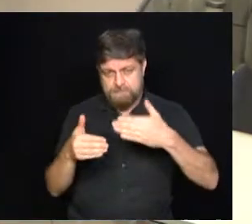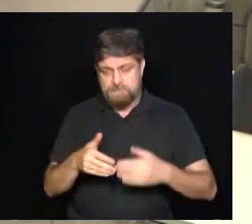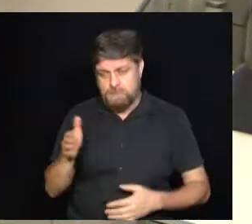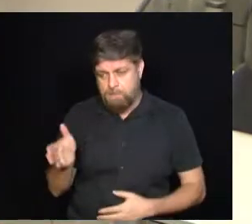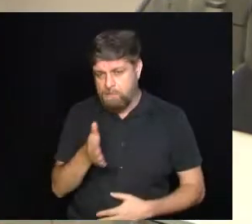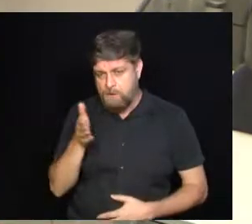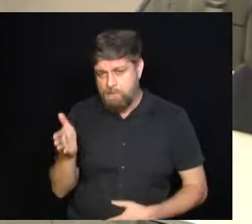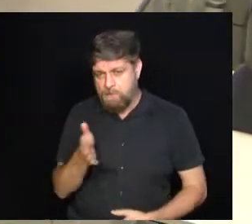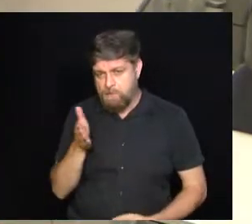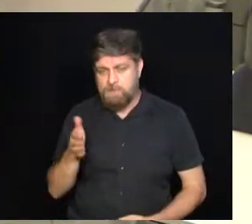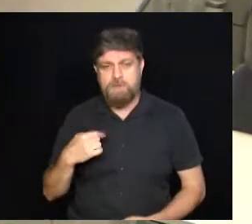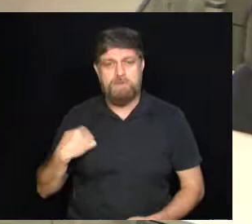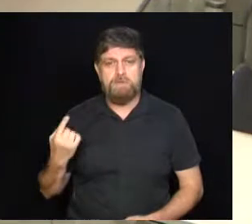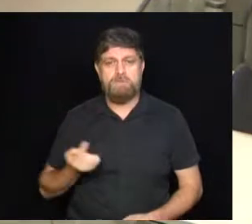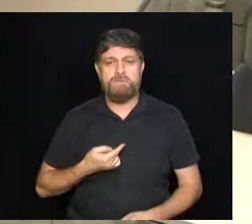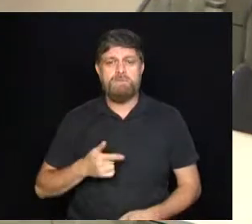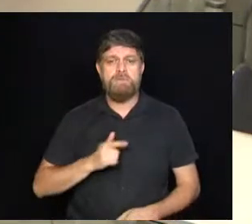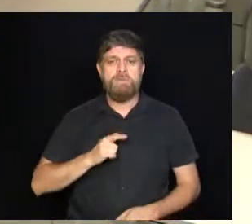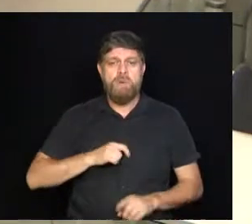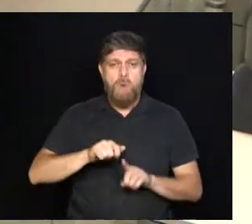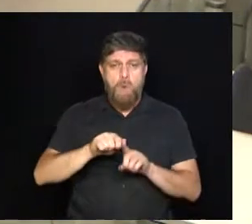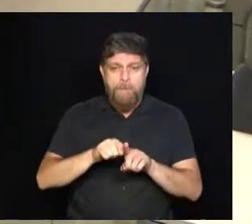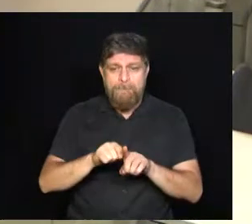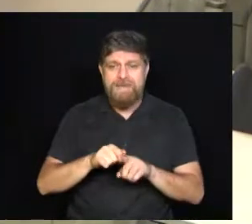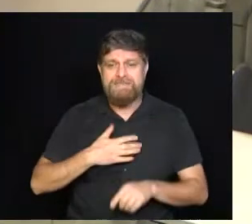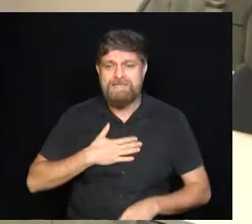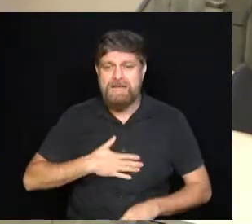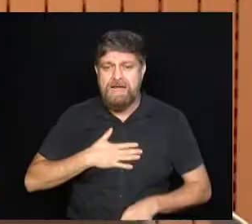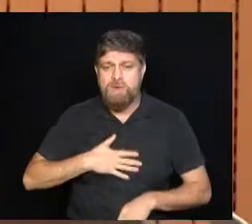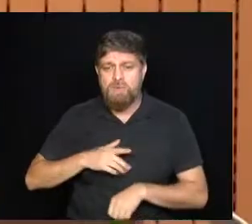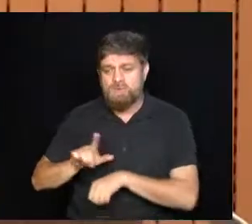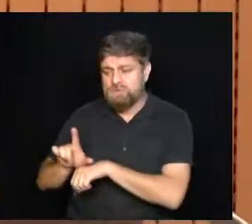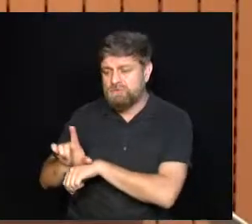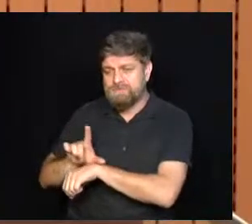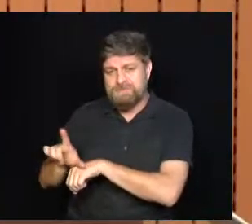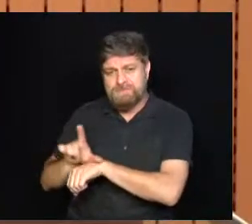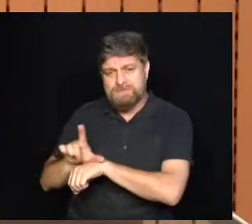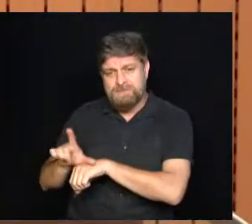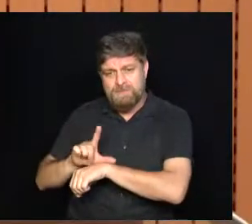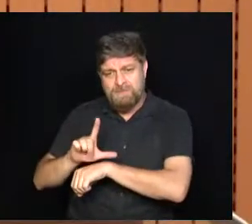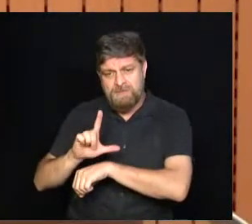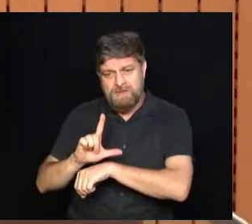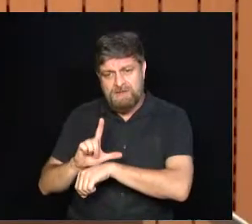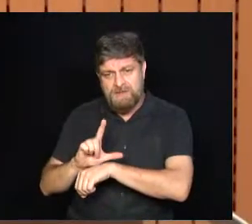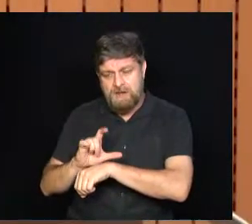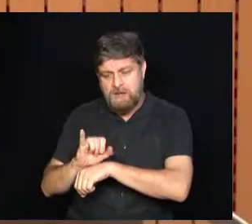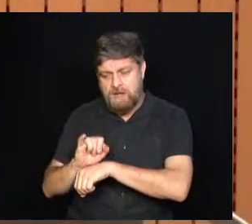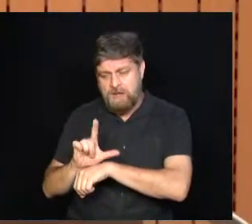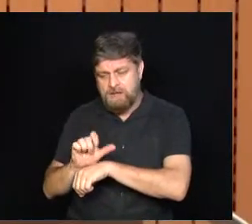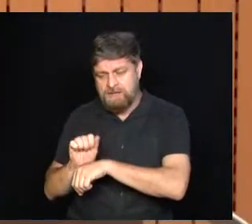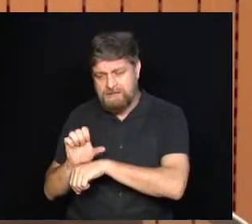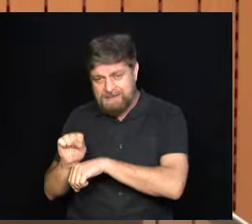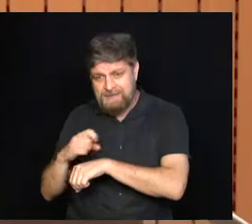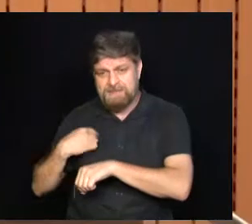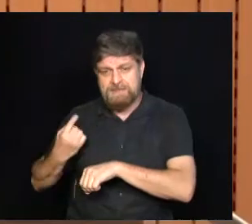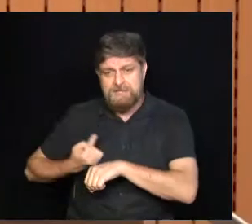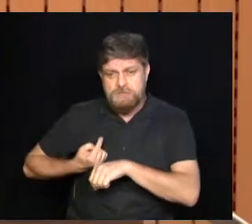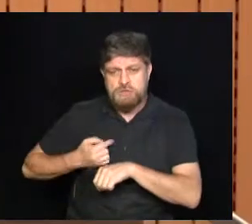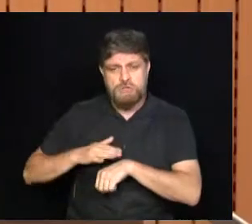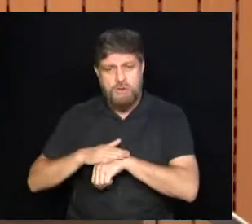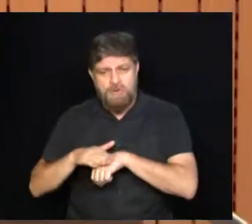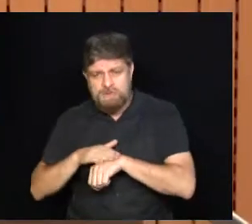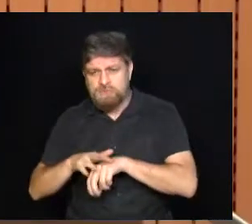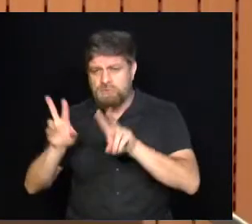tivemos agora o Agosto Lilás, foi o mês em que nós discutimos muito essa questão da mulher, é o